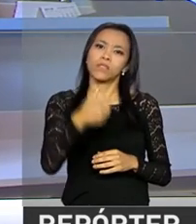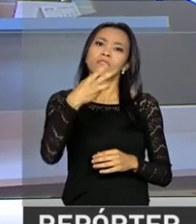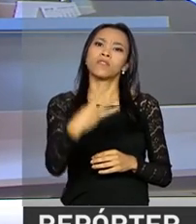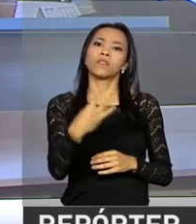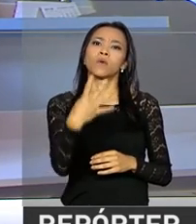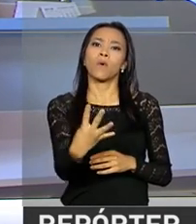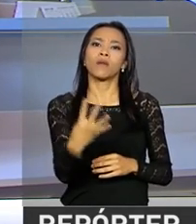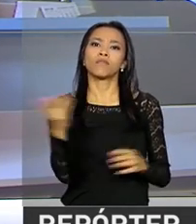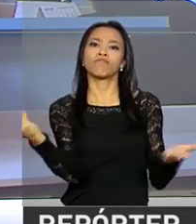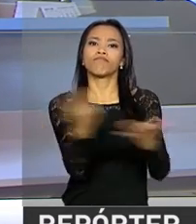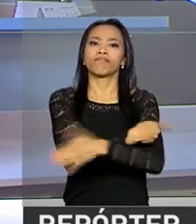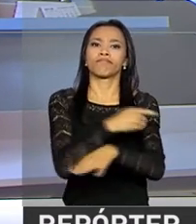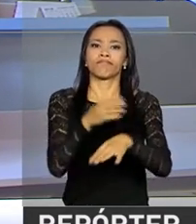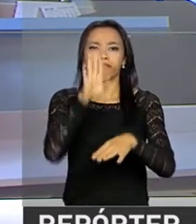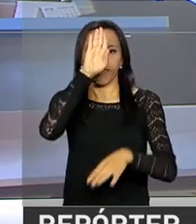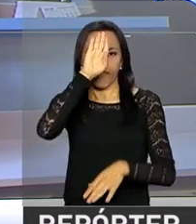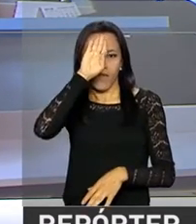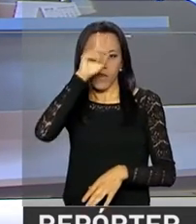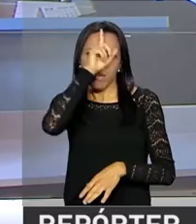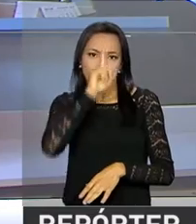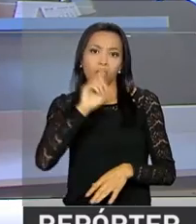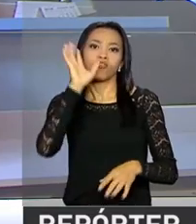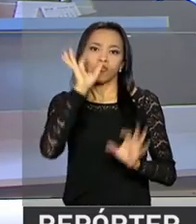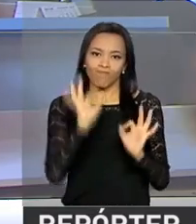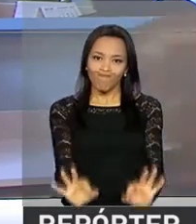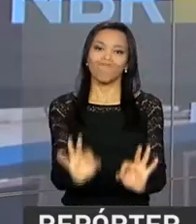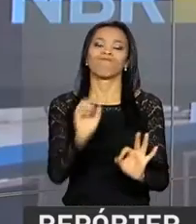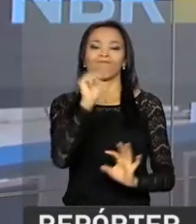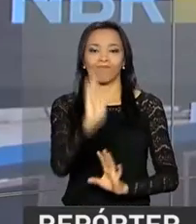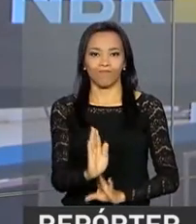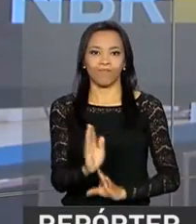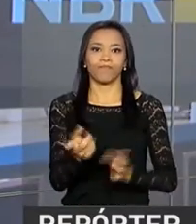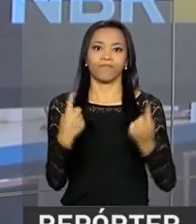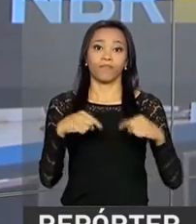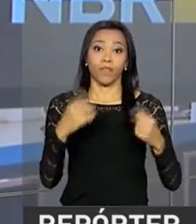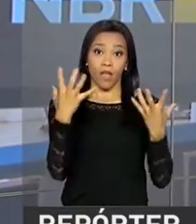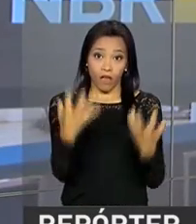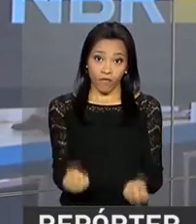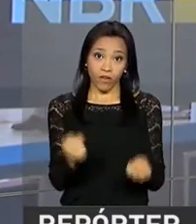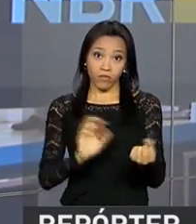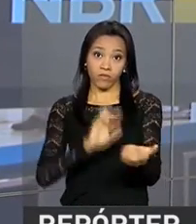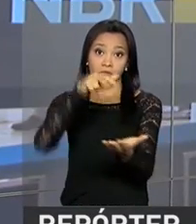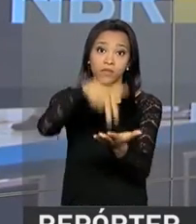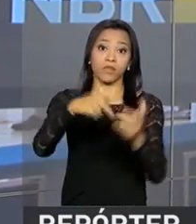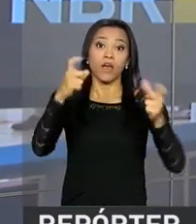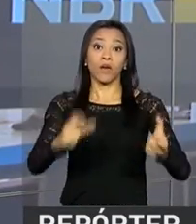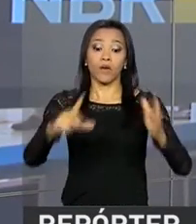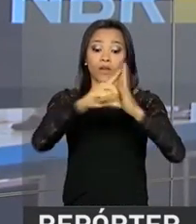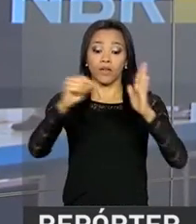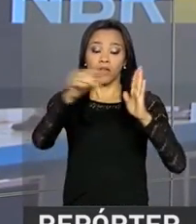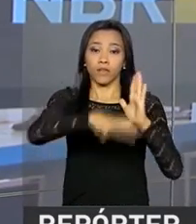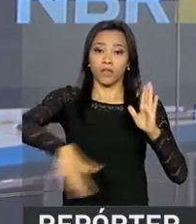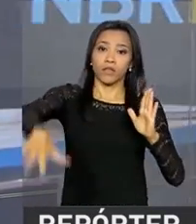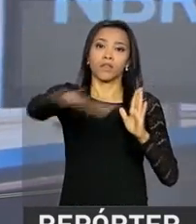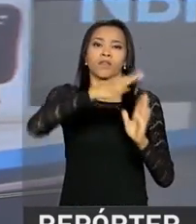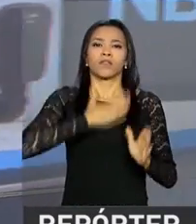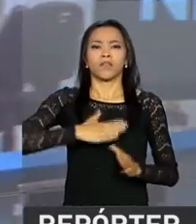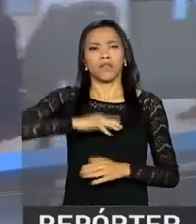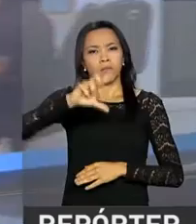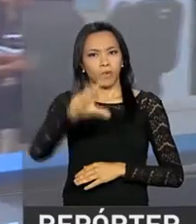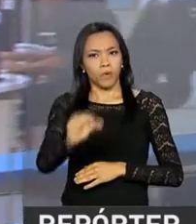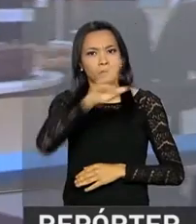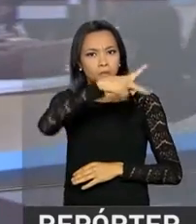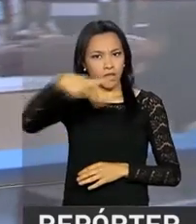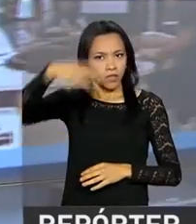febre amarela foram confirmados no país. E nós vamos agora ao Palácio do Planalto, porque daqui a pouco o presidente Michel